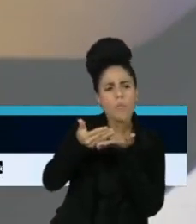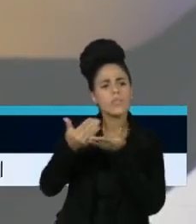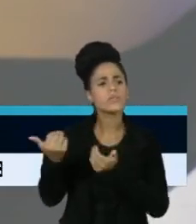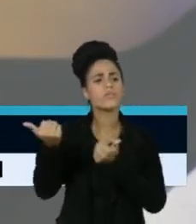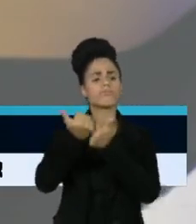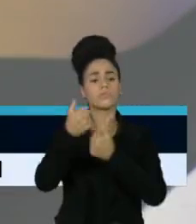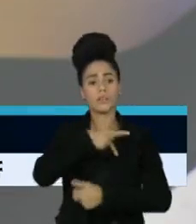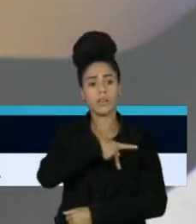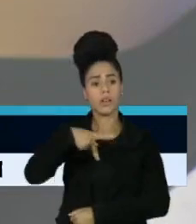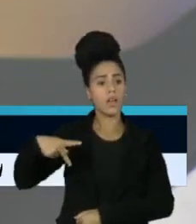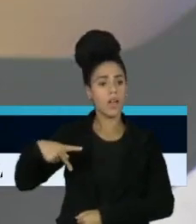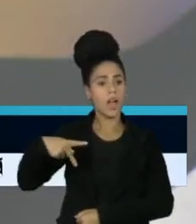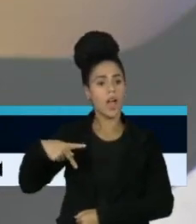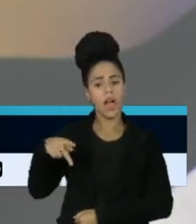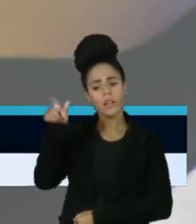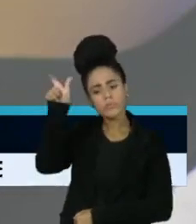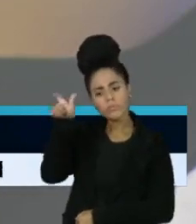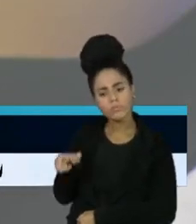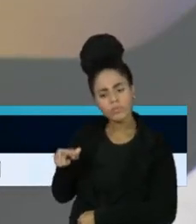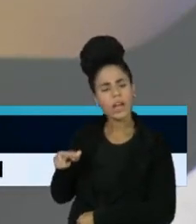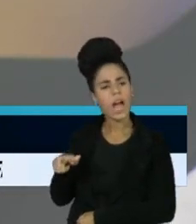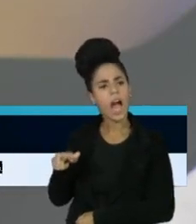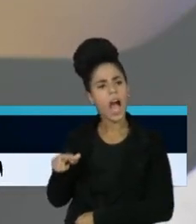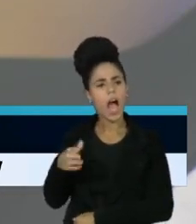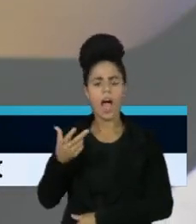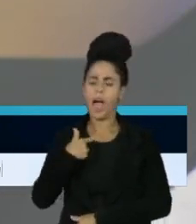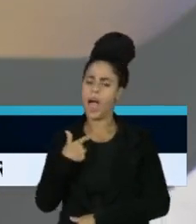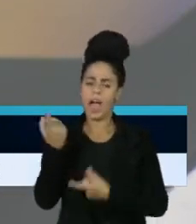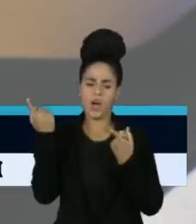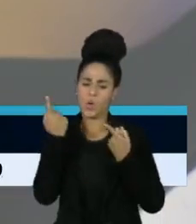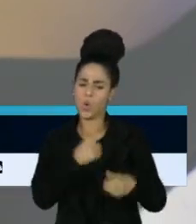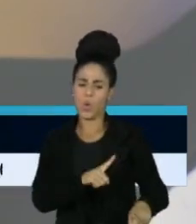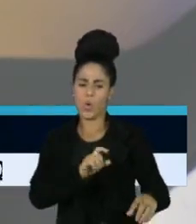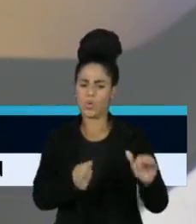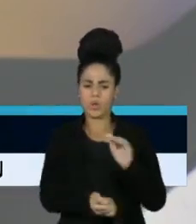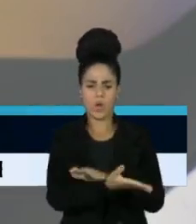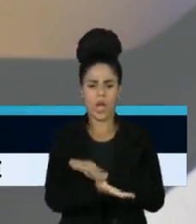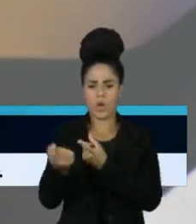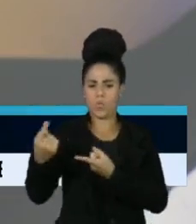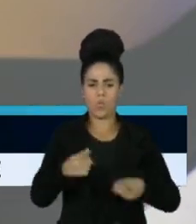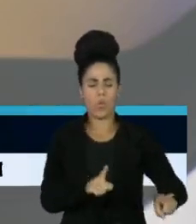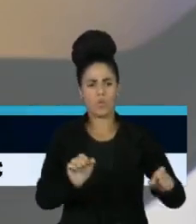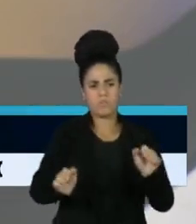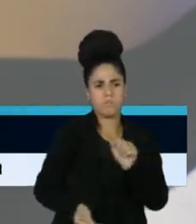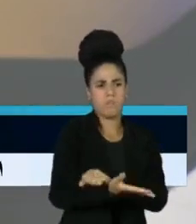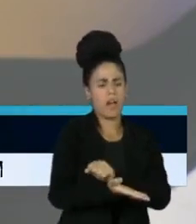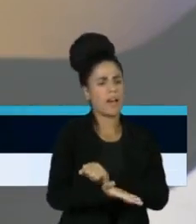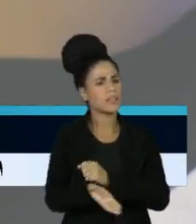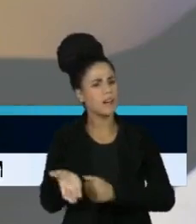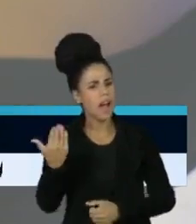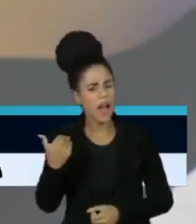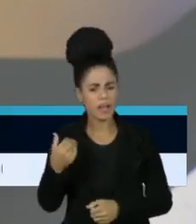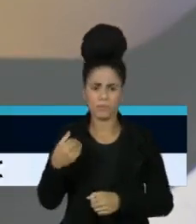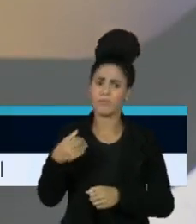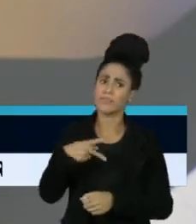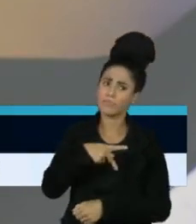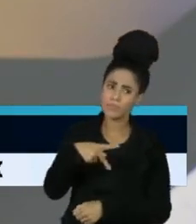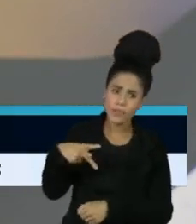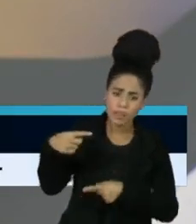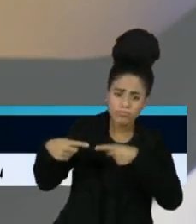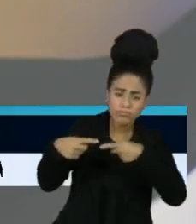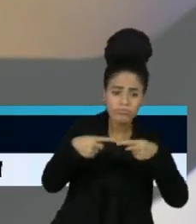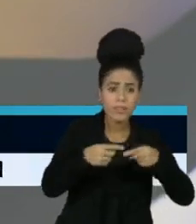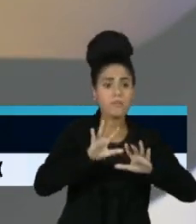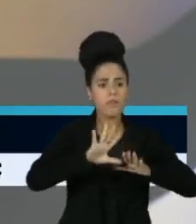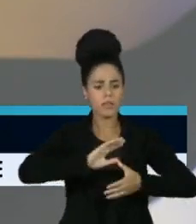imprimir, que era o sujeito contra o sistema, contra a velha política. Ele já não pode mais dizer isso, né? Mas